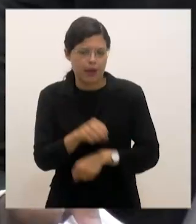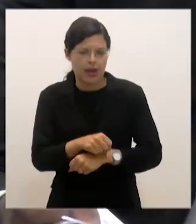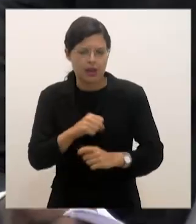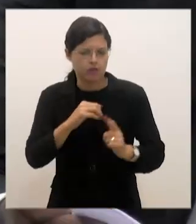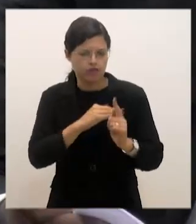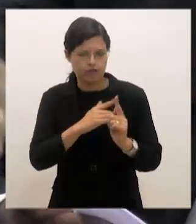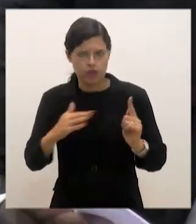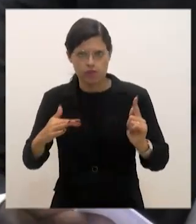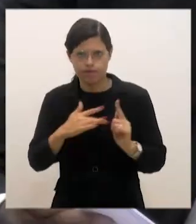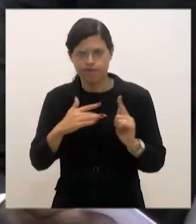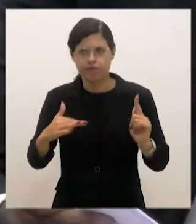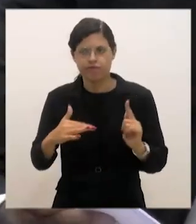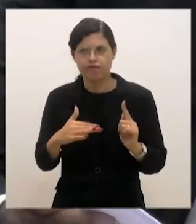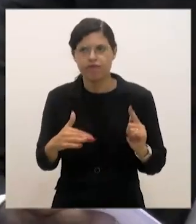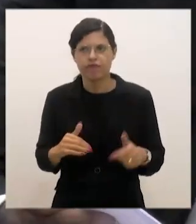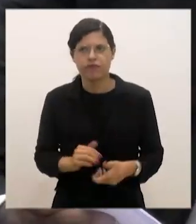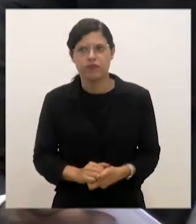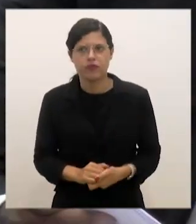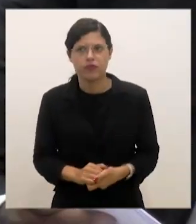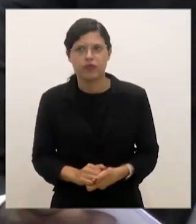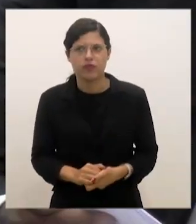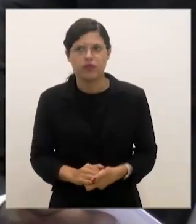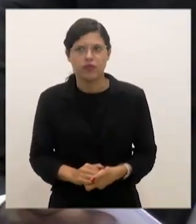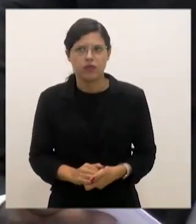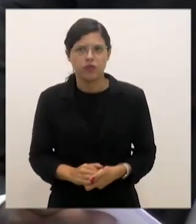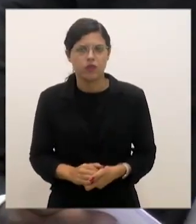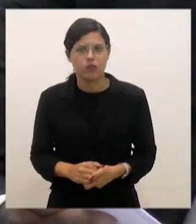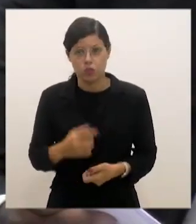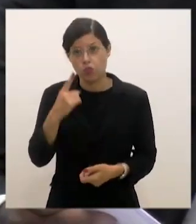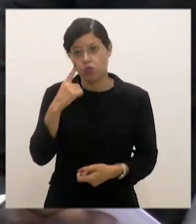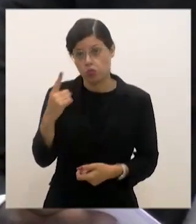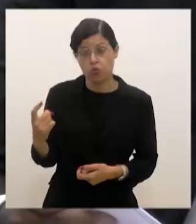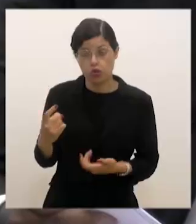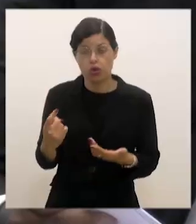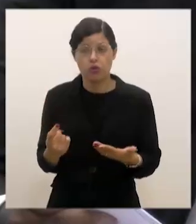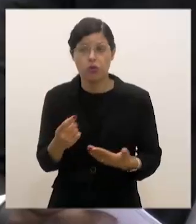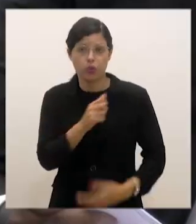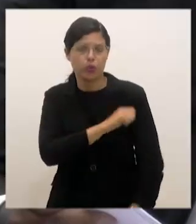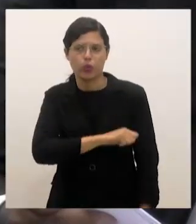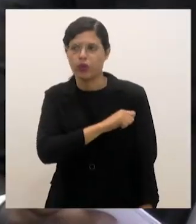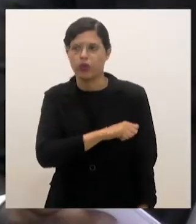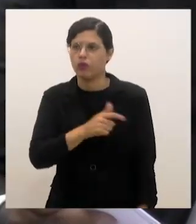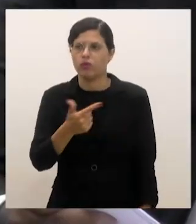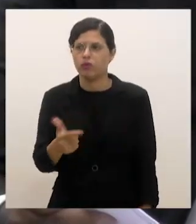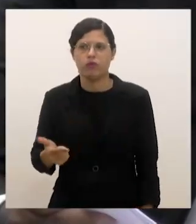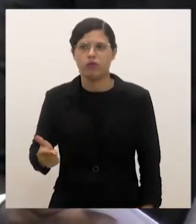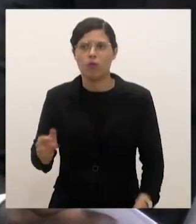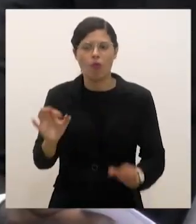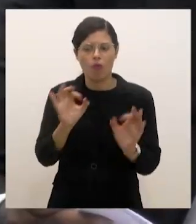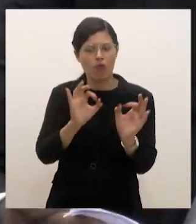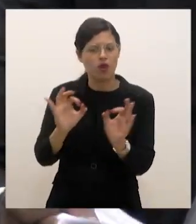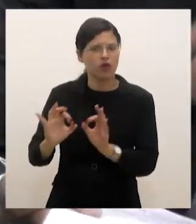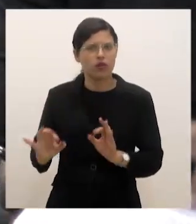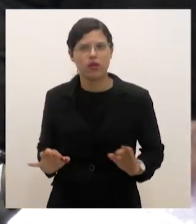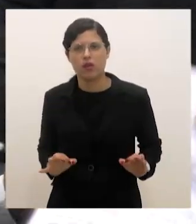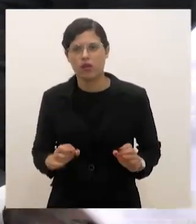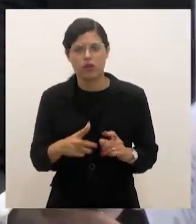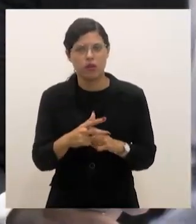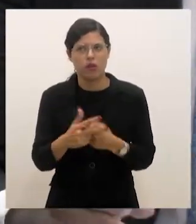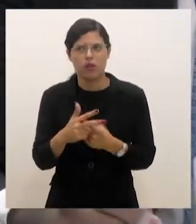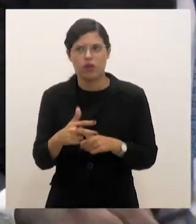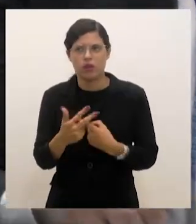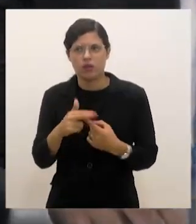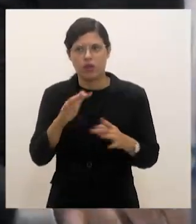Bahia e até ao mar, contaminando. E o Rio de Janeiro não tem nenhum reparo ambiental